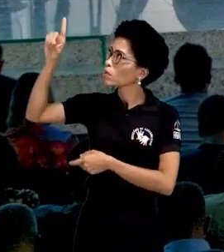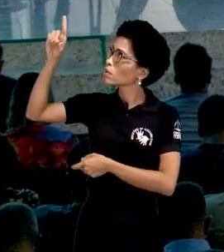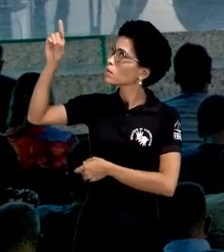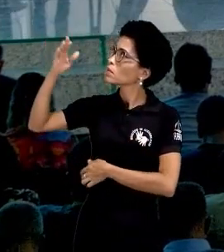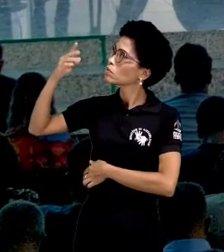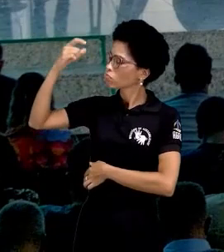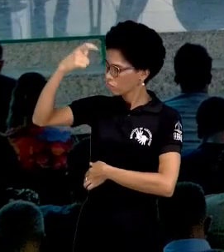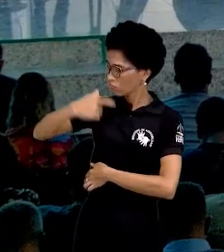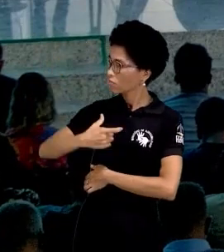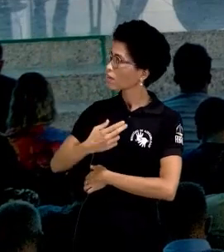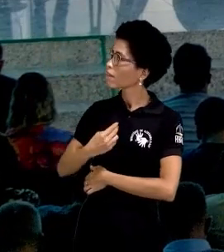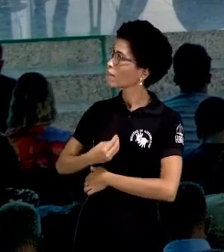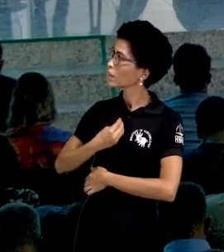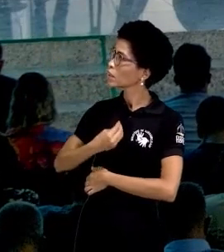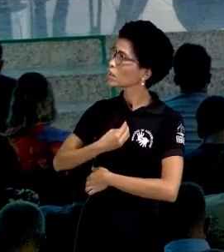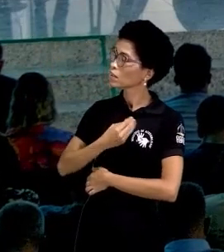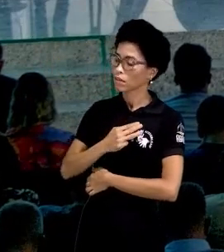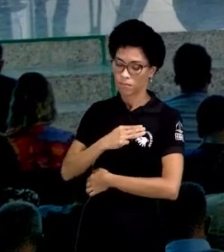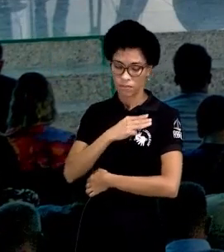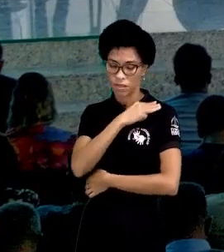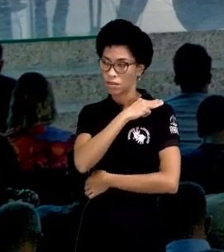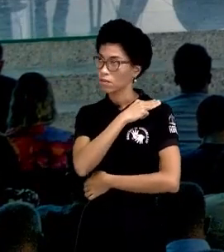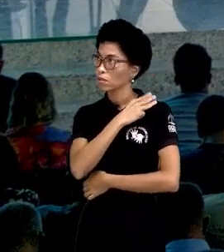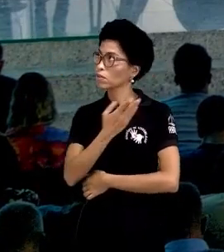seus relacionamentos.